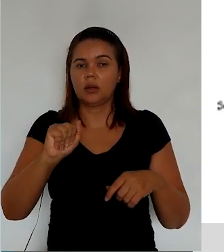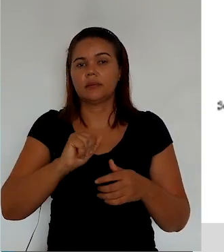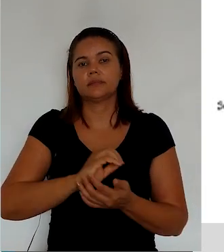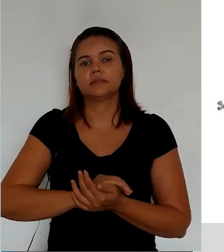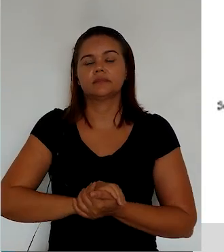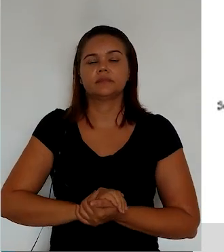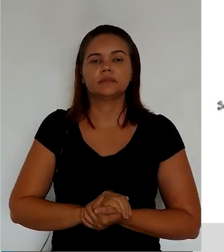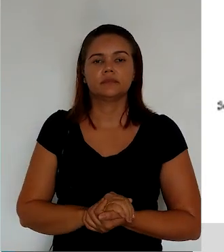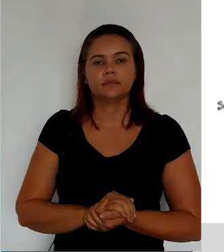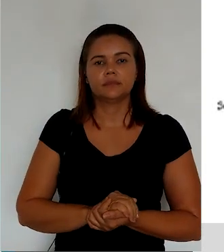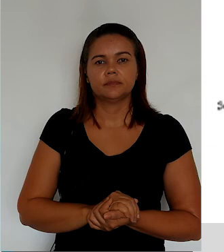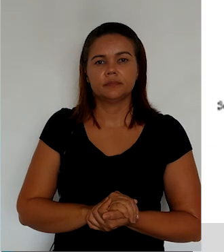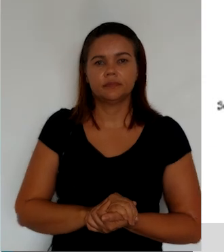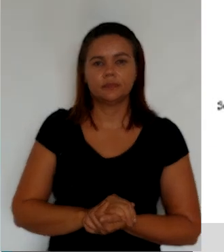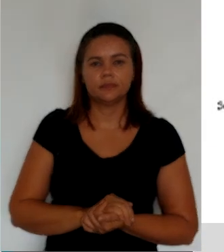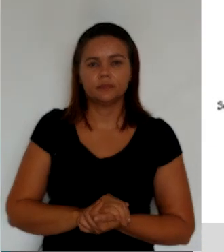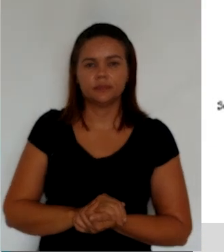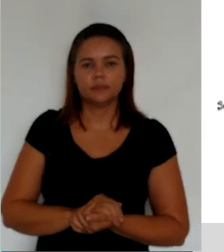Schmidt-Lantermann.